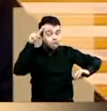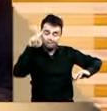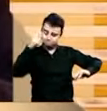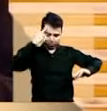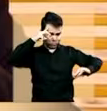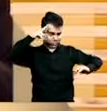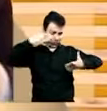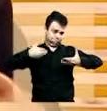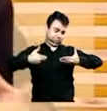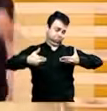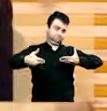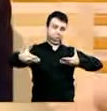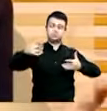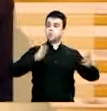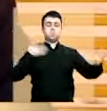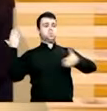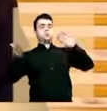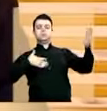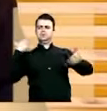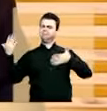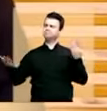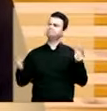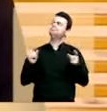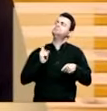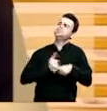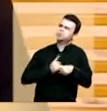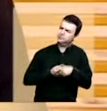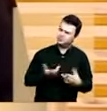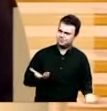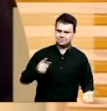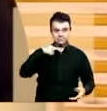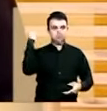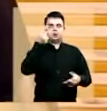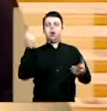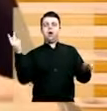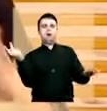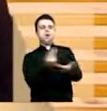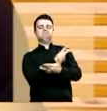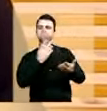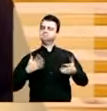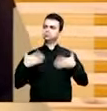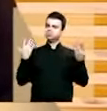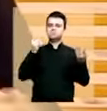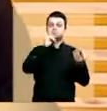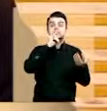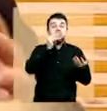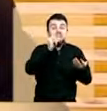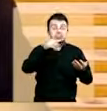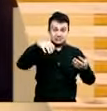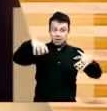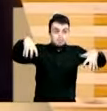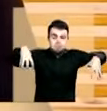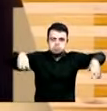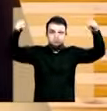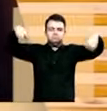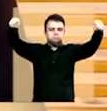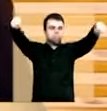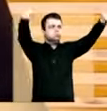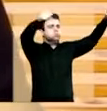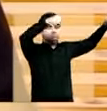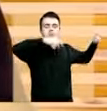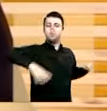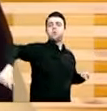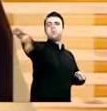hoje, ia ser por muito tempo. Por que acontece isso? A gente assusta, né? A mesma coisa é a energia. Quando acaba de uma vez só,